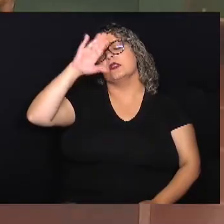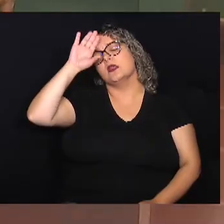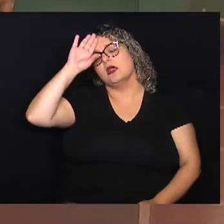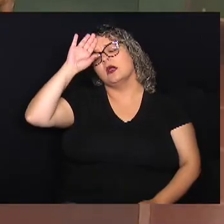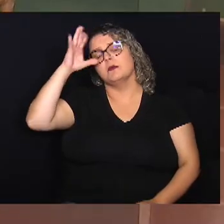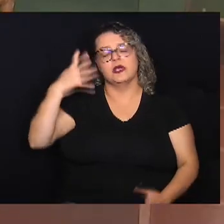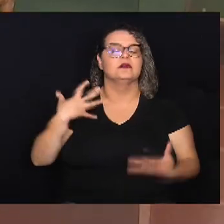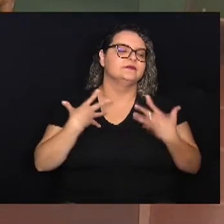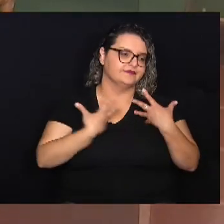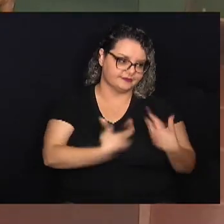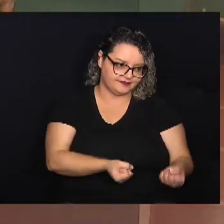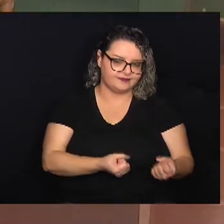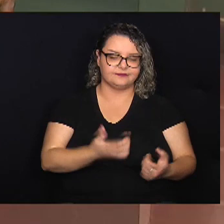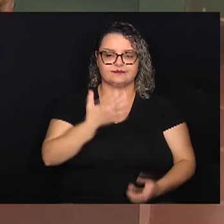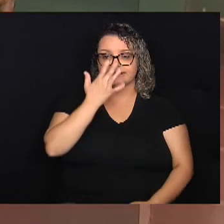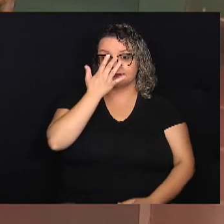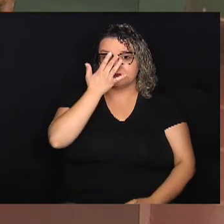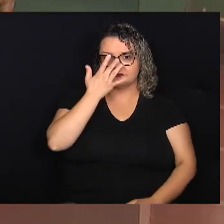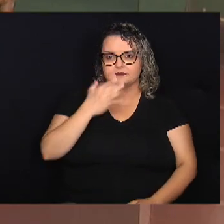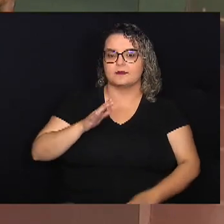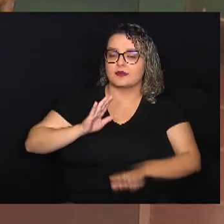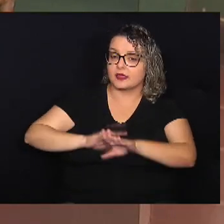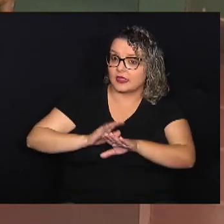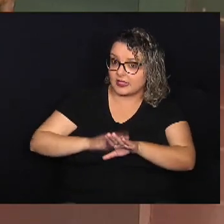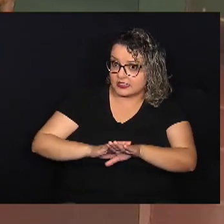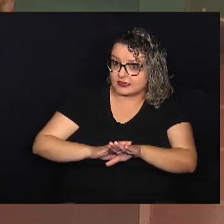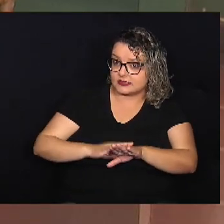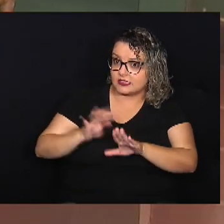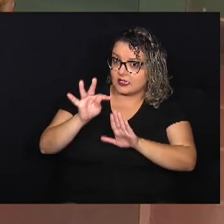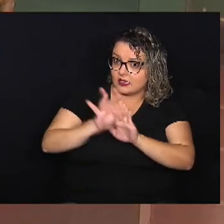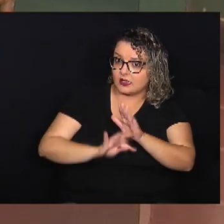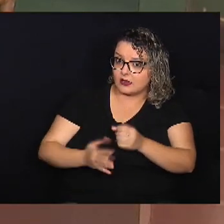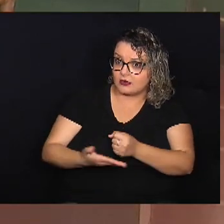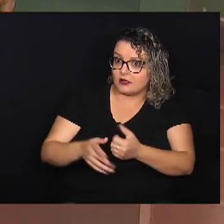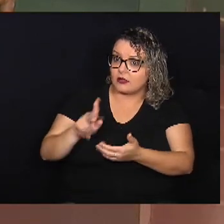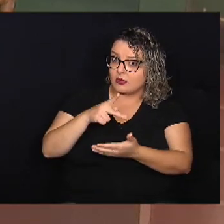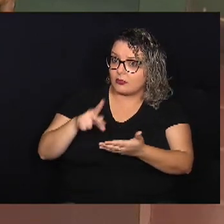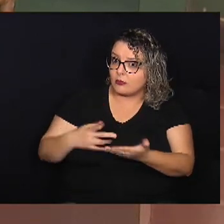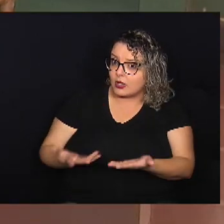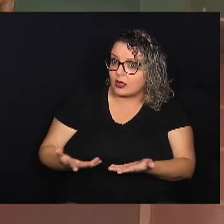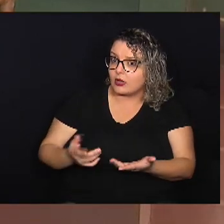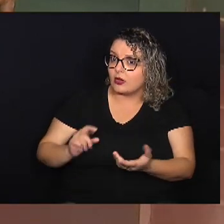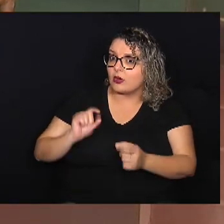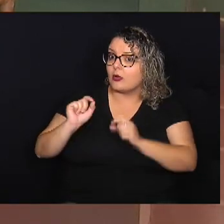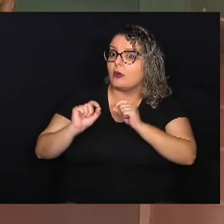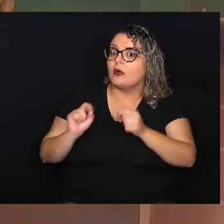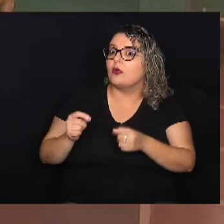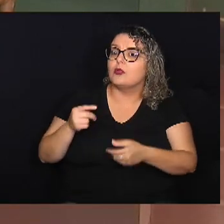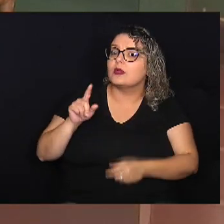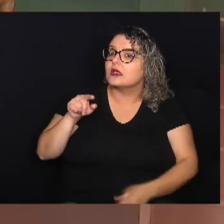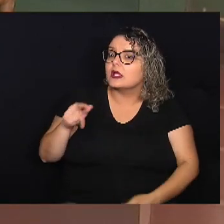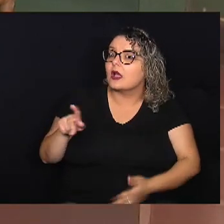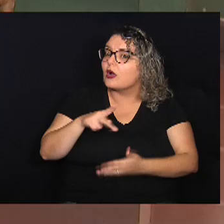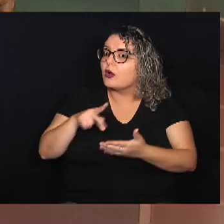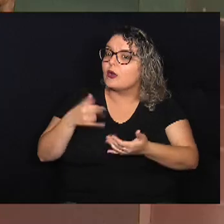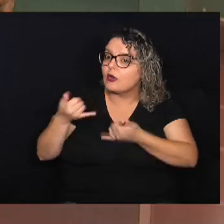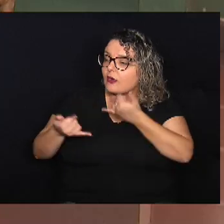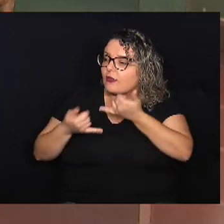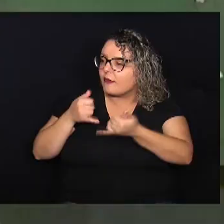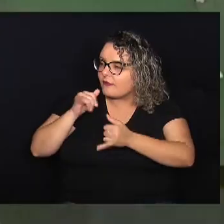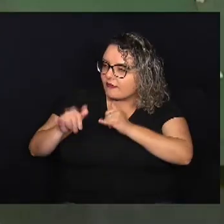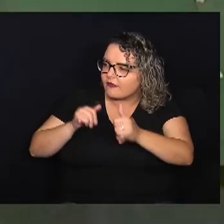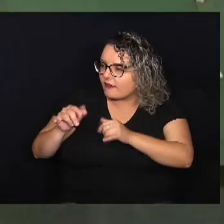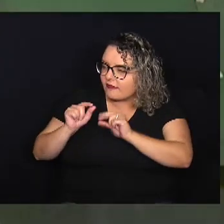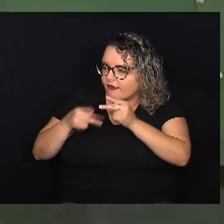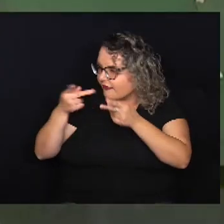dela. Esses atos são baseados em textos, em poema. O que fala desse poema? Cita um pouquinho pra gente.